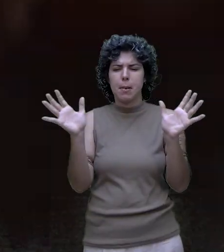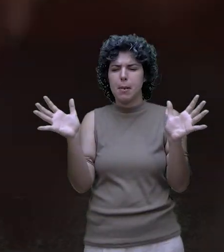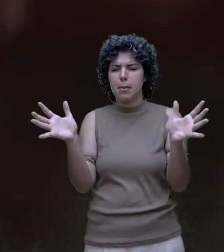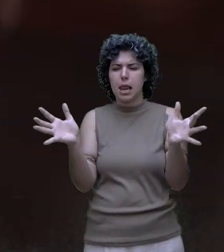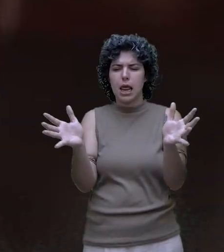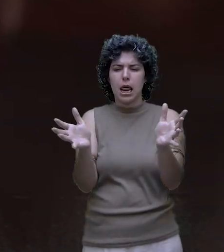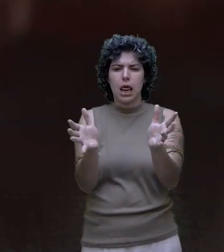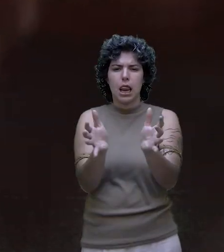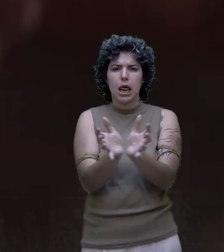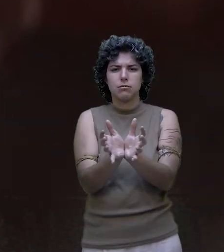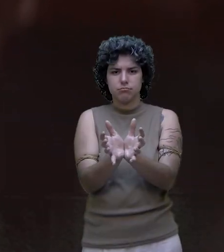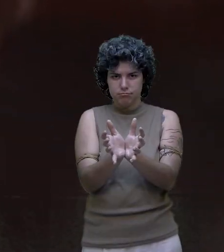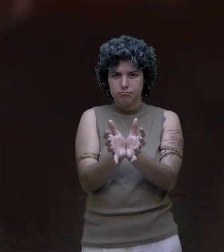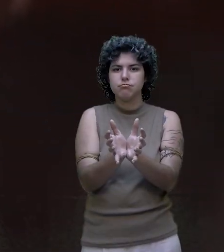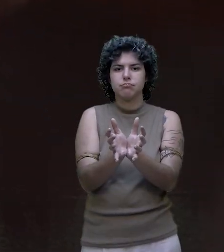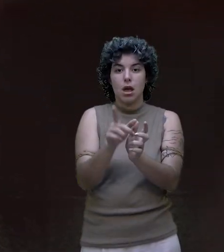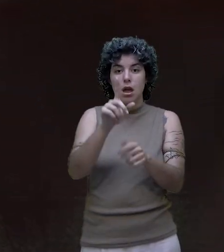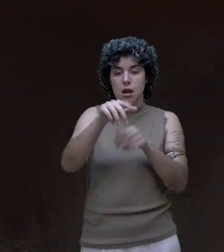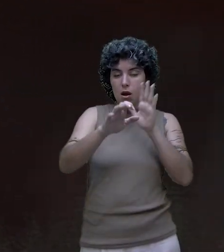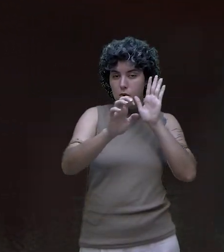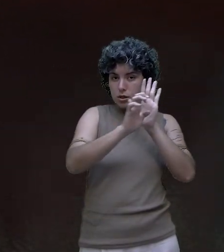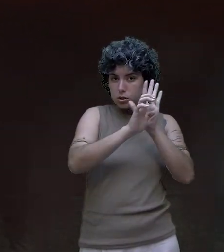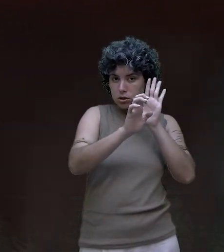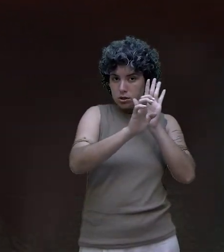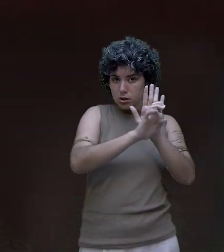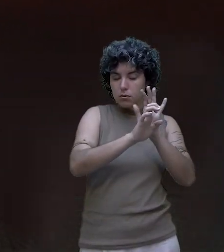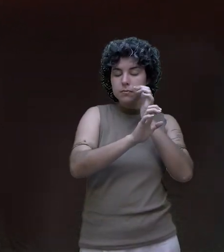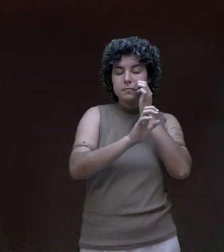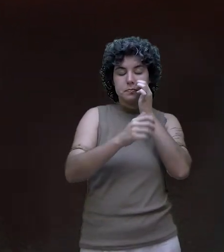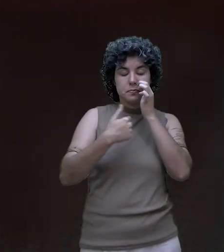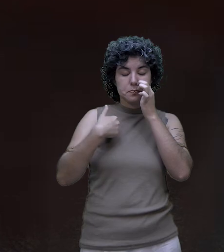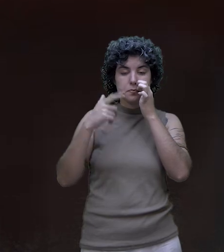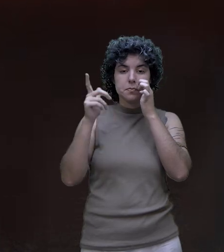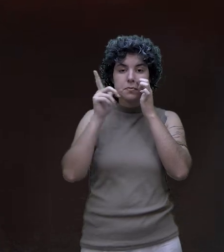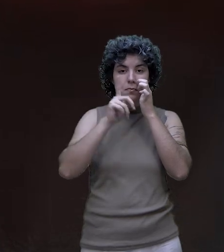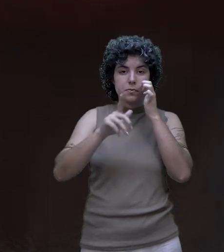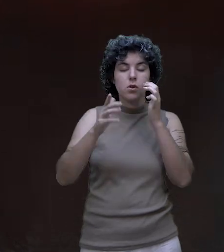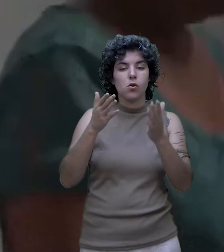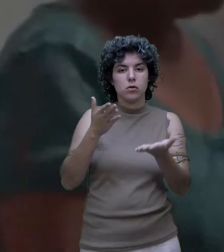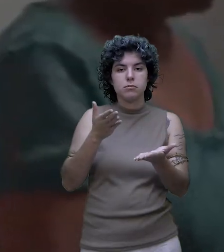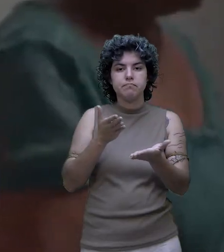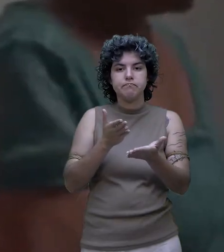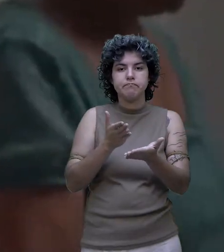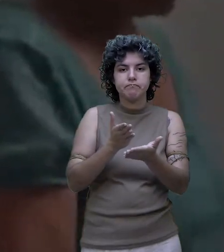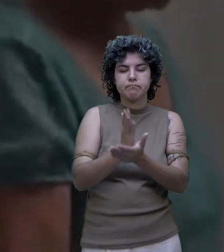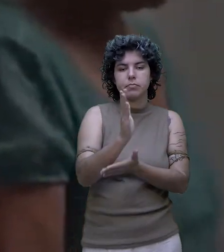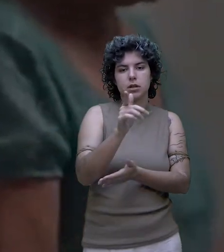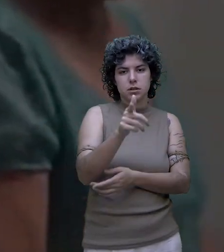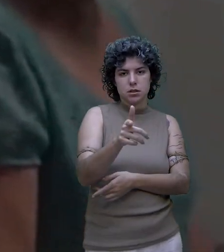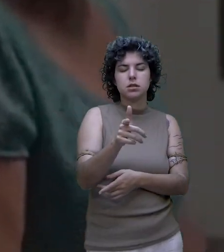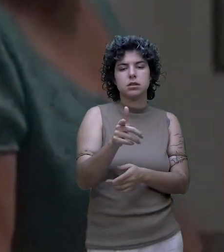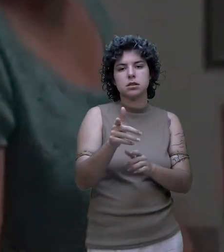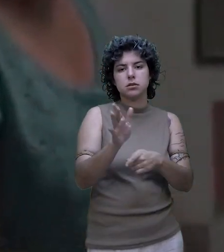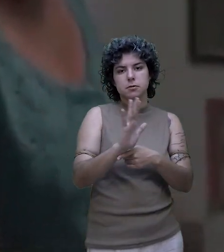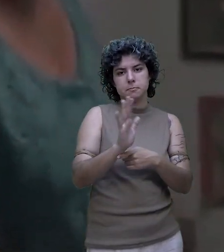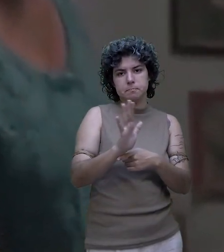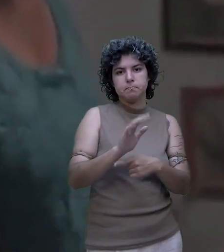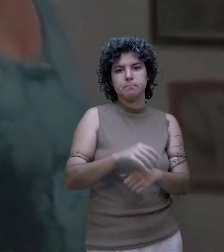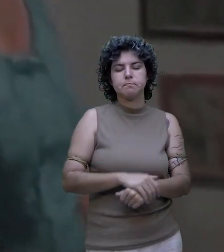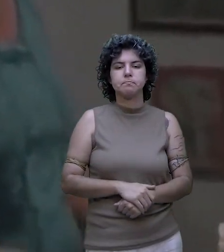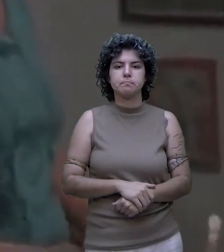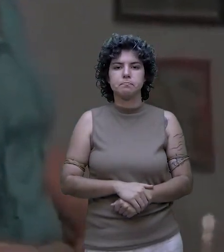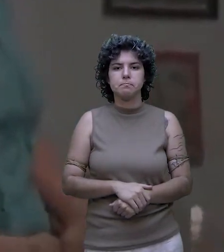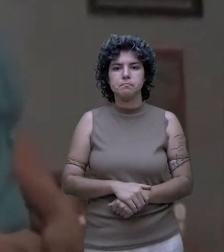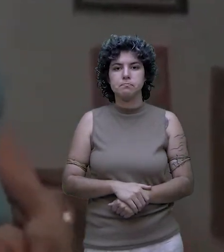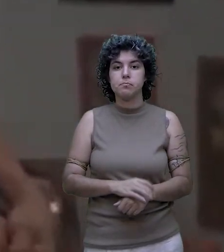edital, né, do Revelando os Brasis, que eu consegui fazer o Rasga Mortalha. Então, era assim, o edital funciona